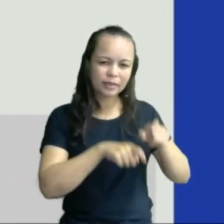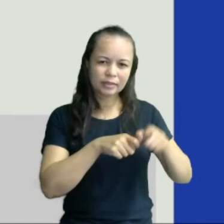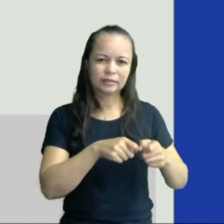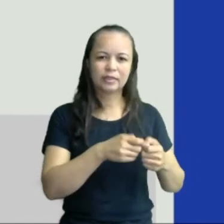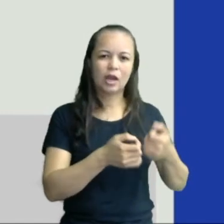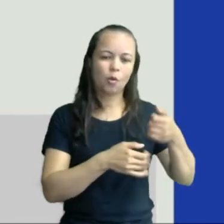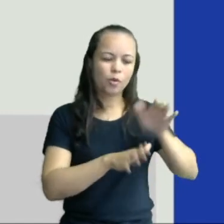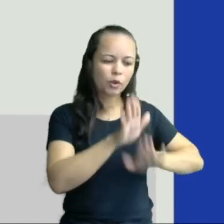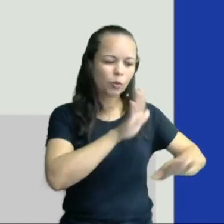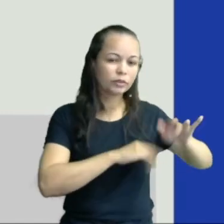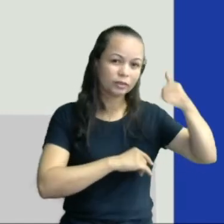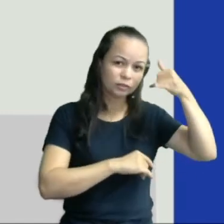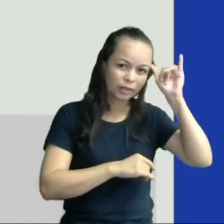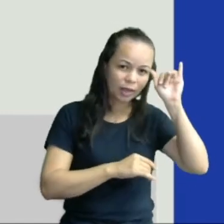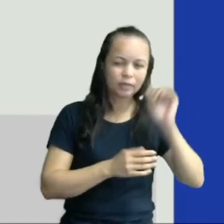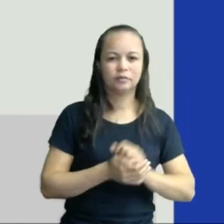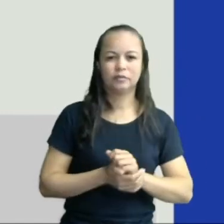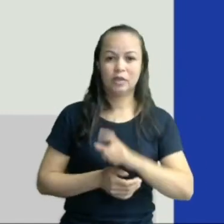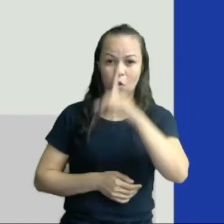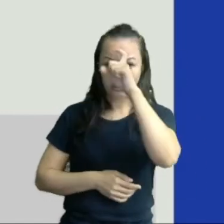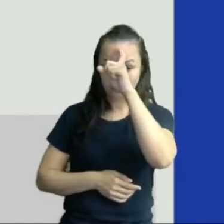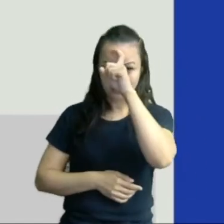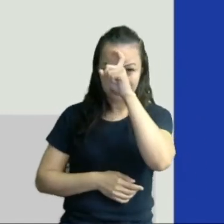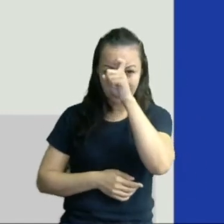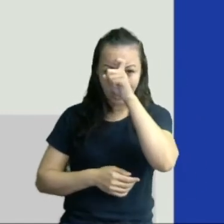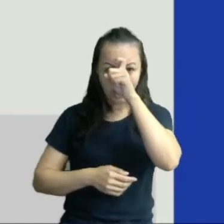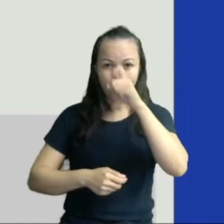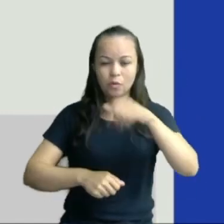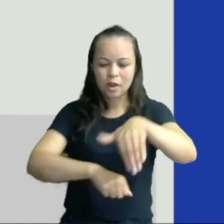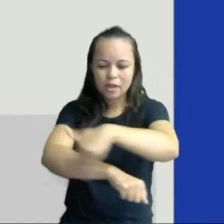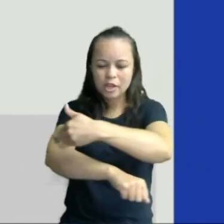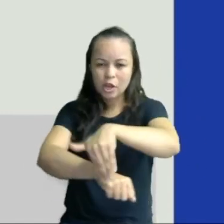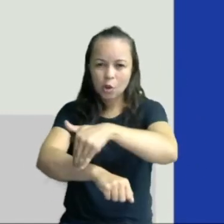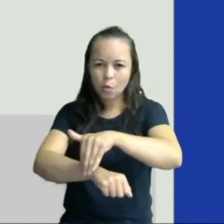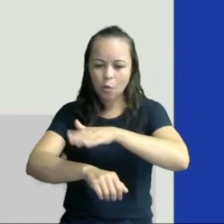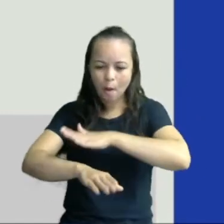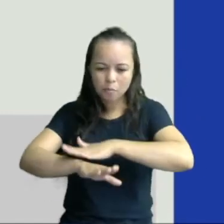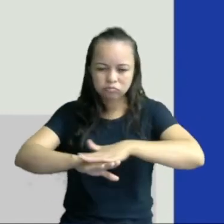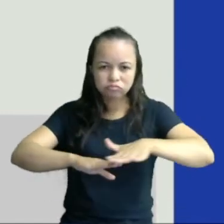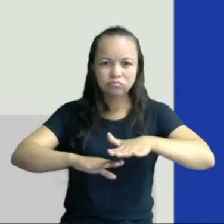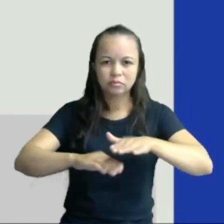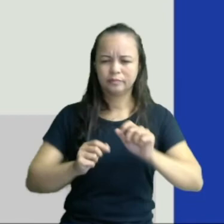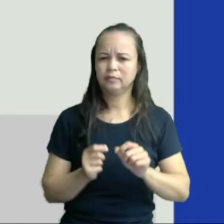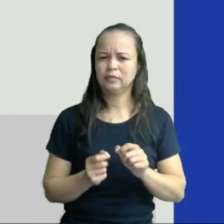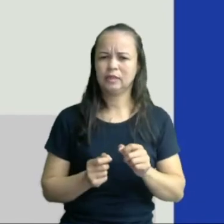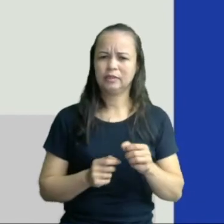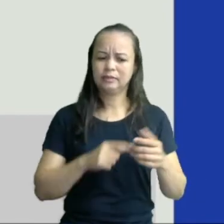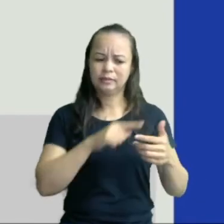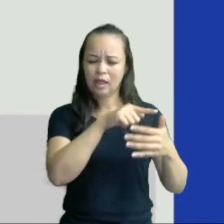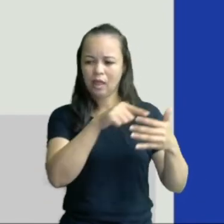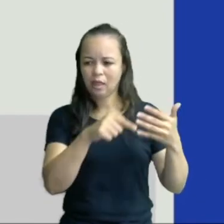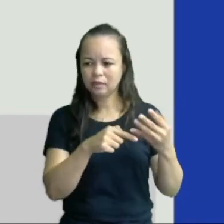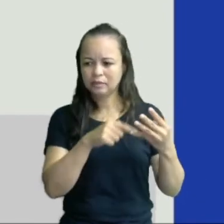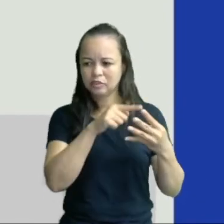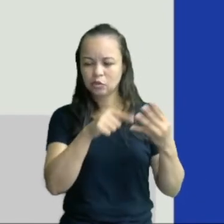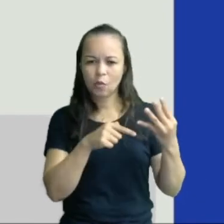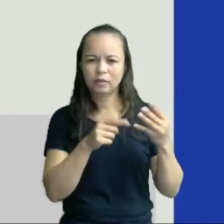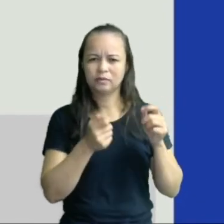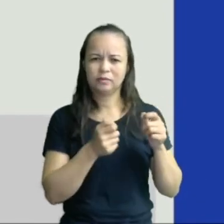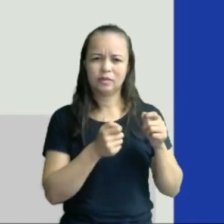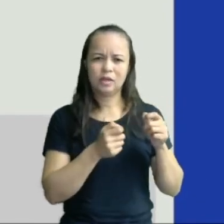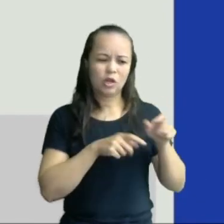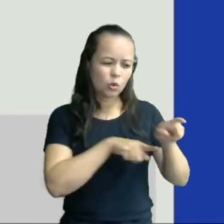hospital e ruas asfaltadas. Dessas 4 opções, o que é que o campo tem? A gente sabe que no campo tem